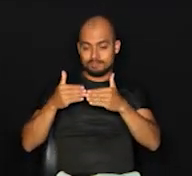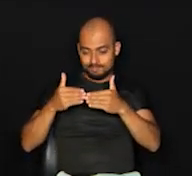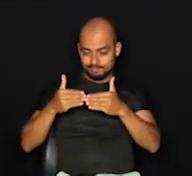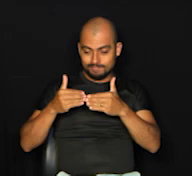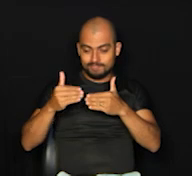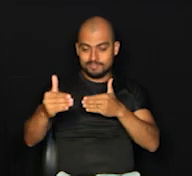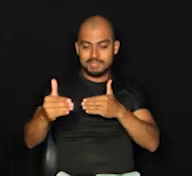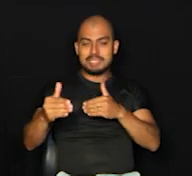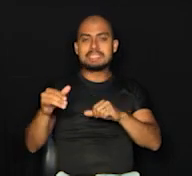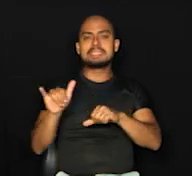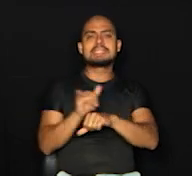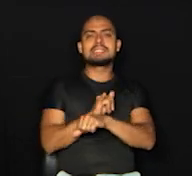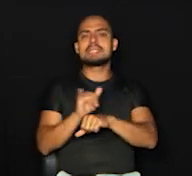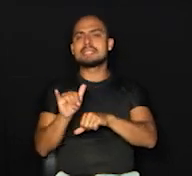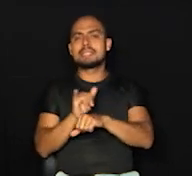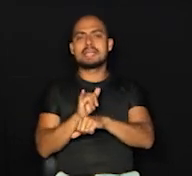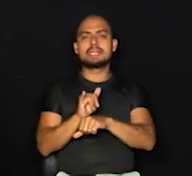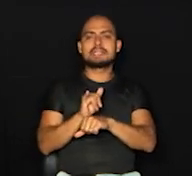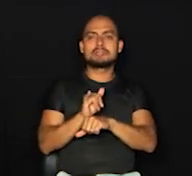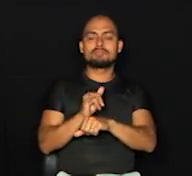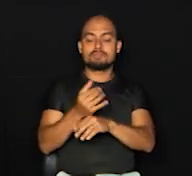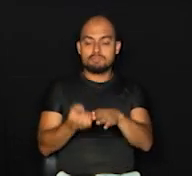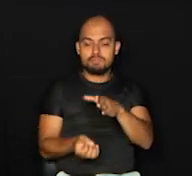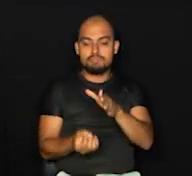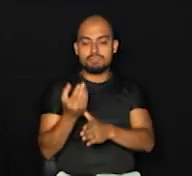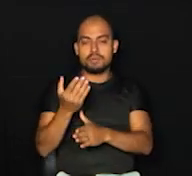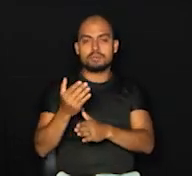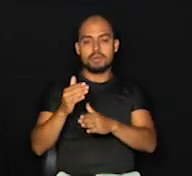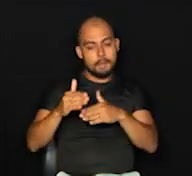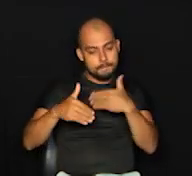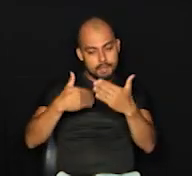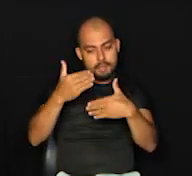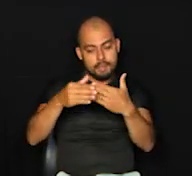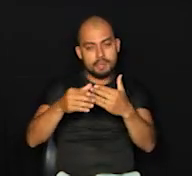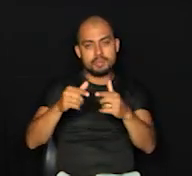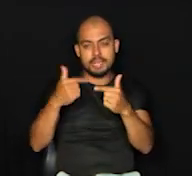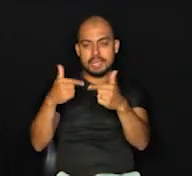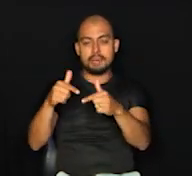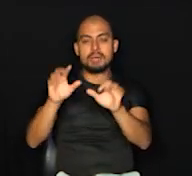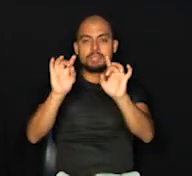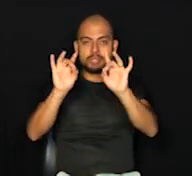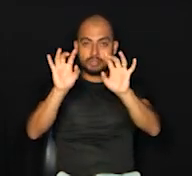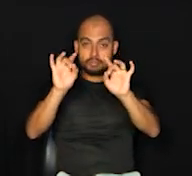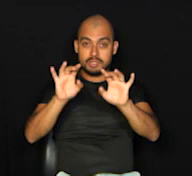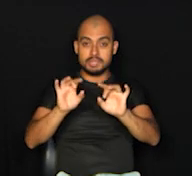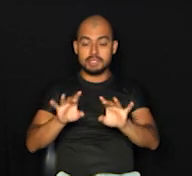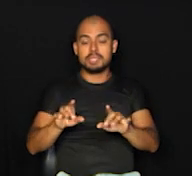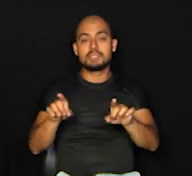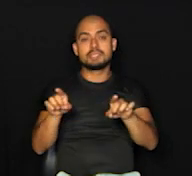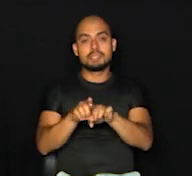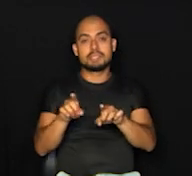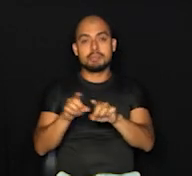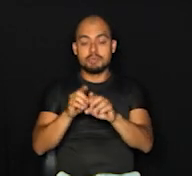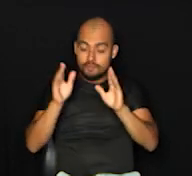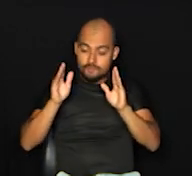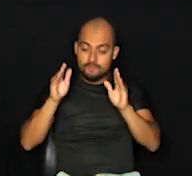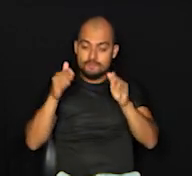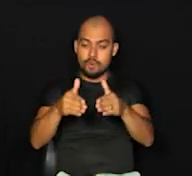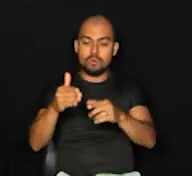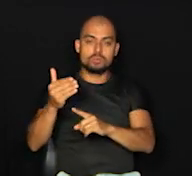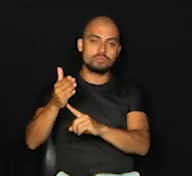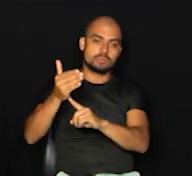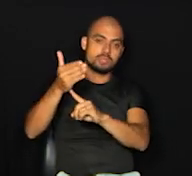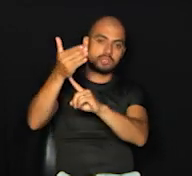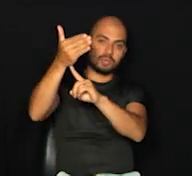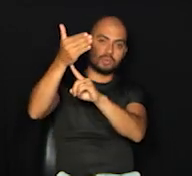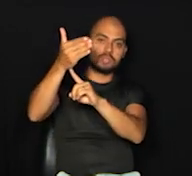construir estratégias para tentar impulsionar essa atividade de serviços especializados, mais concentrado em